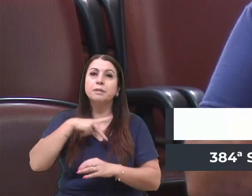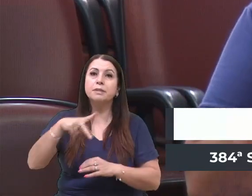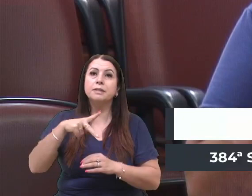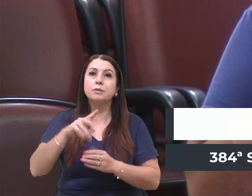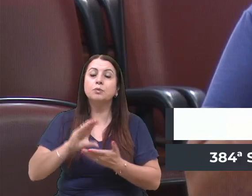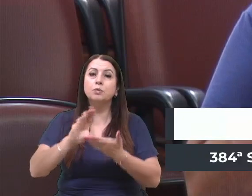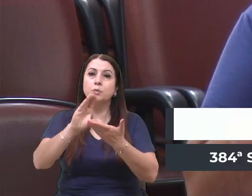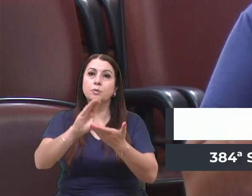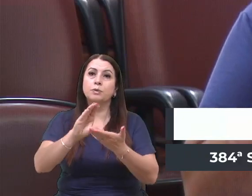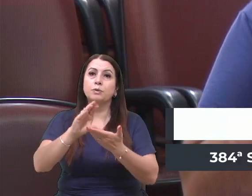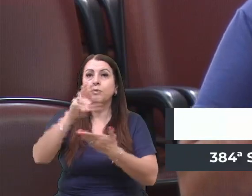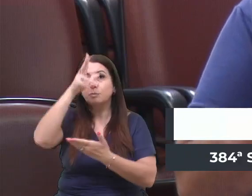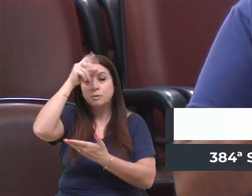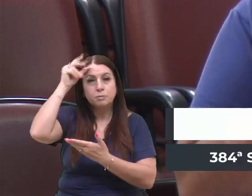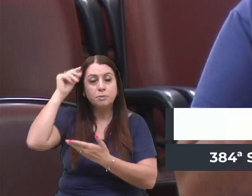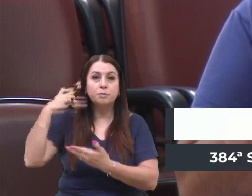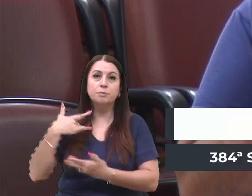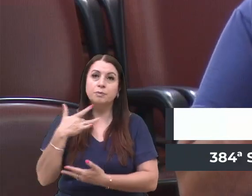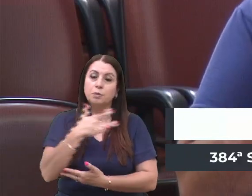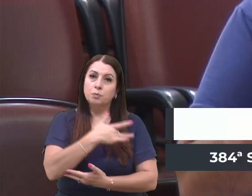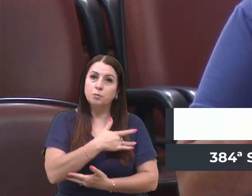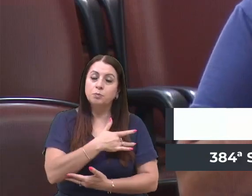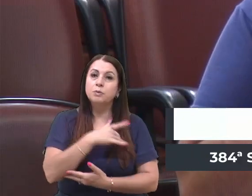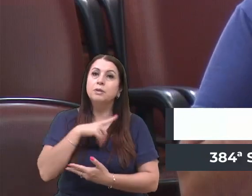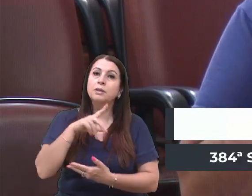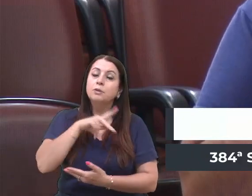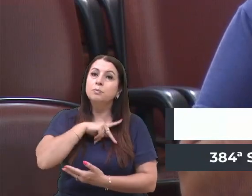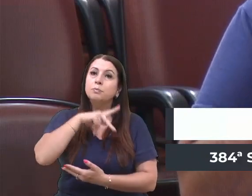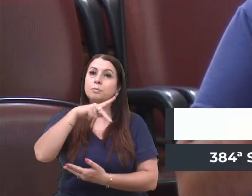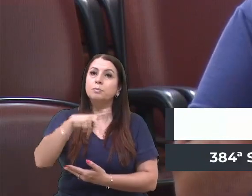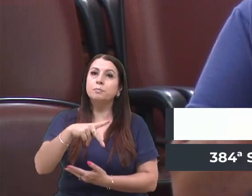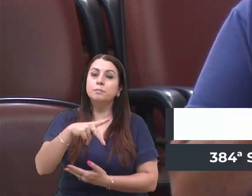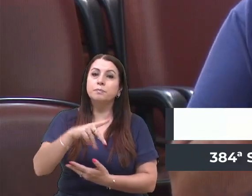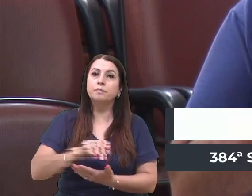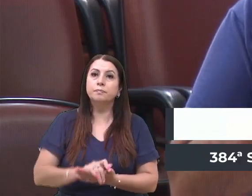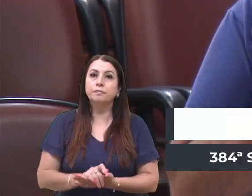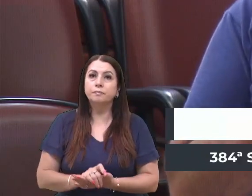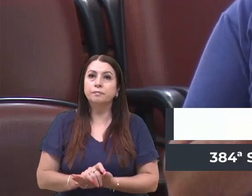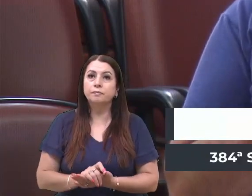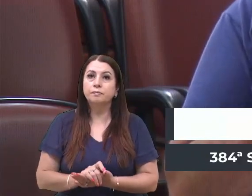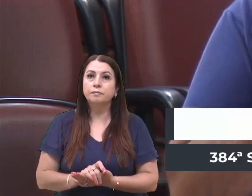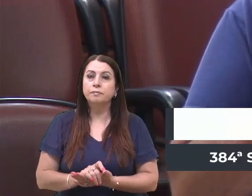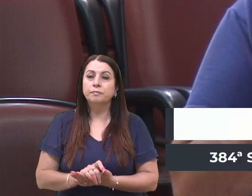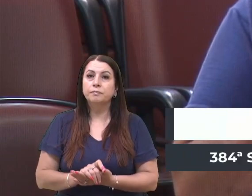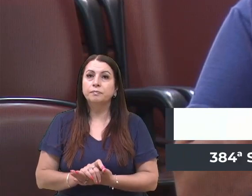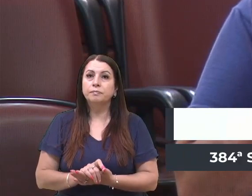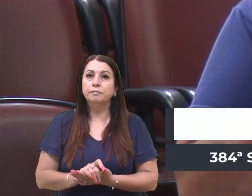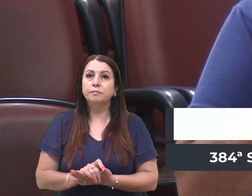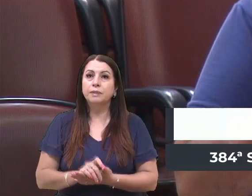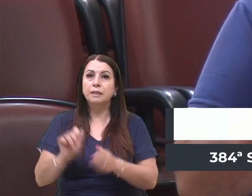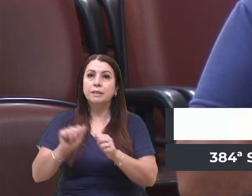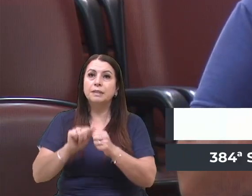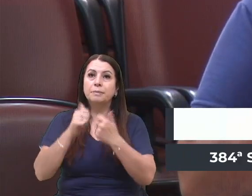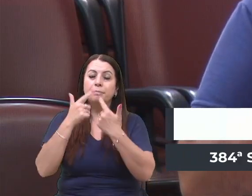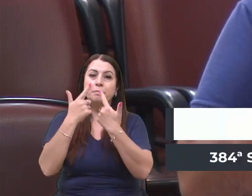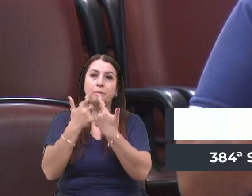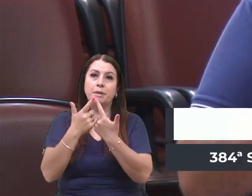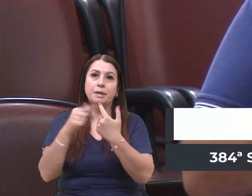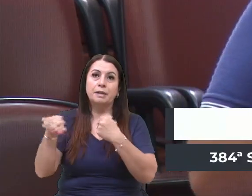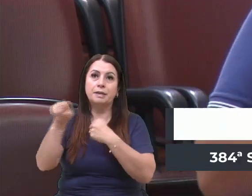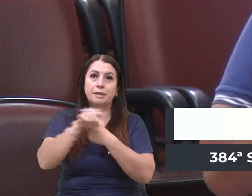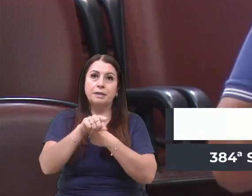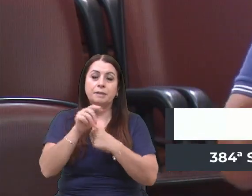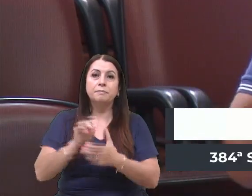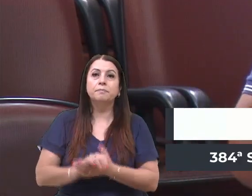Municipal da Saúde, nós temos o presidente da Assembleia Legislativa da Comissão de Saúde da